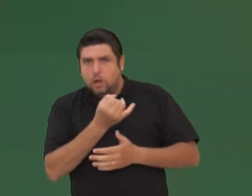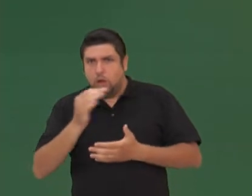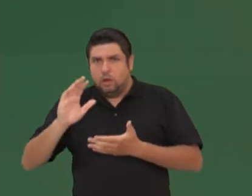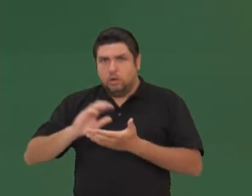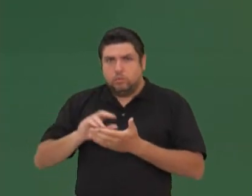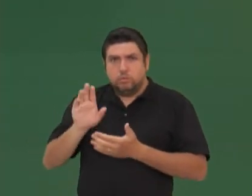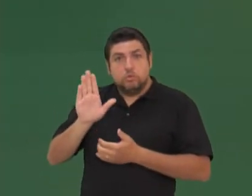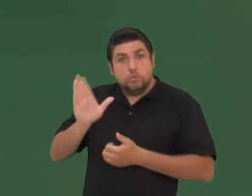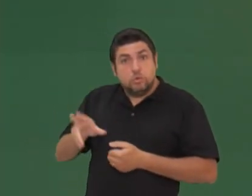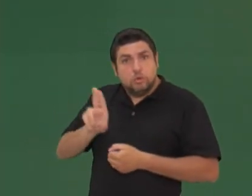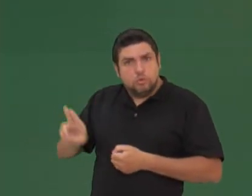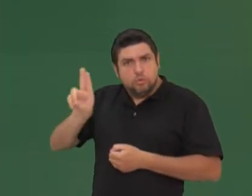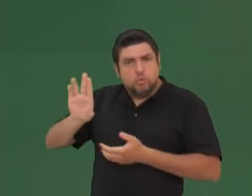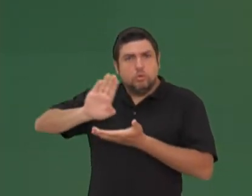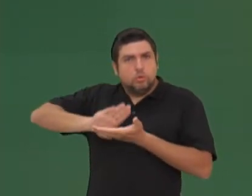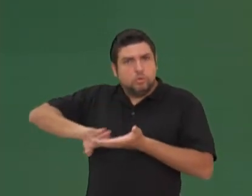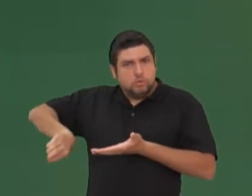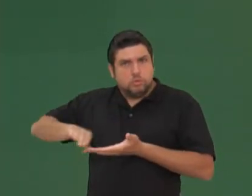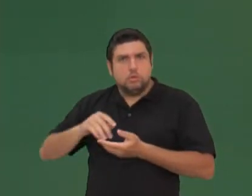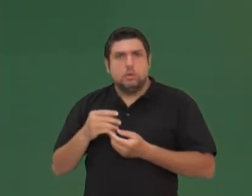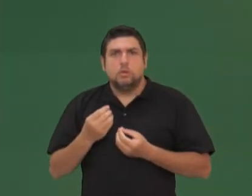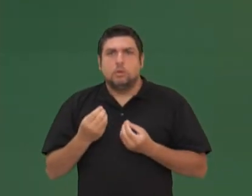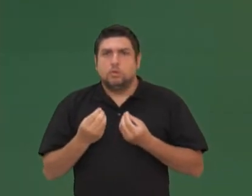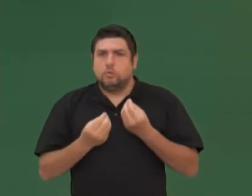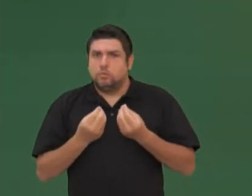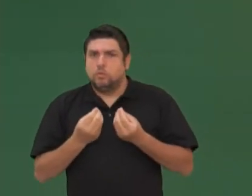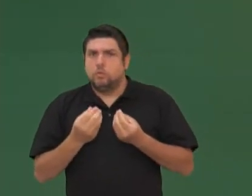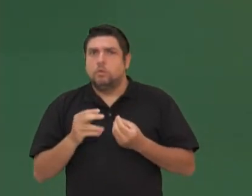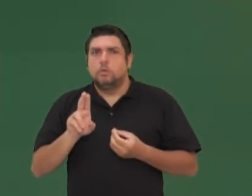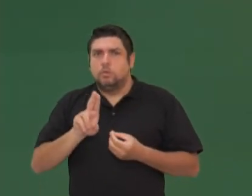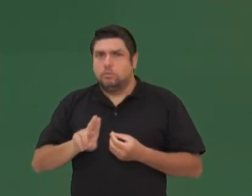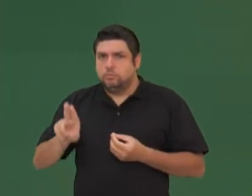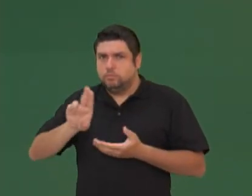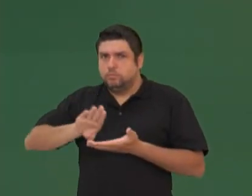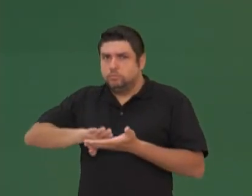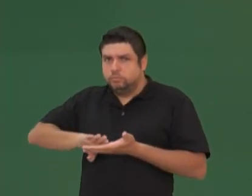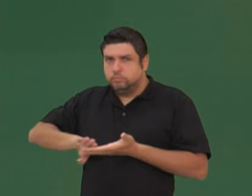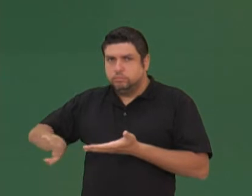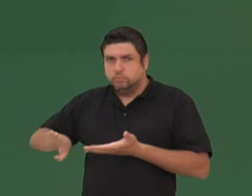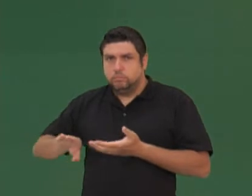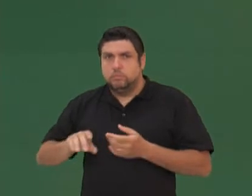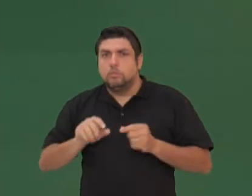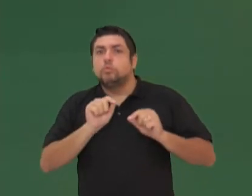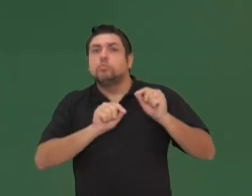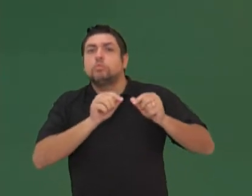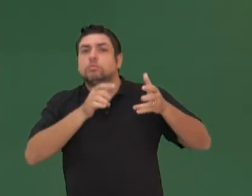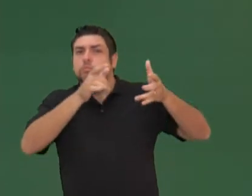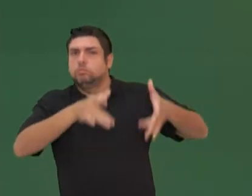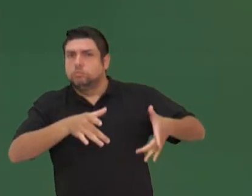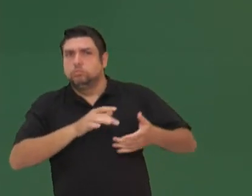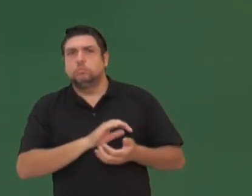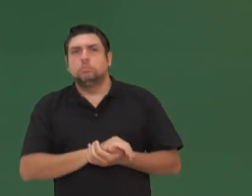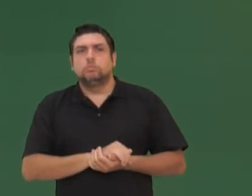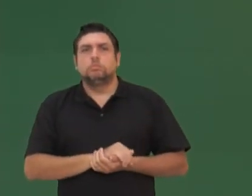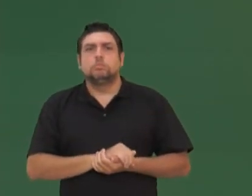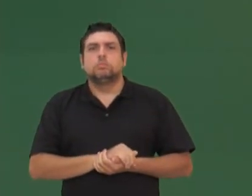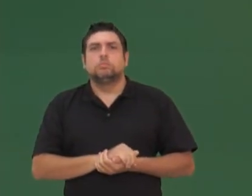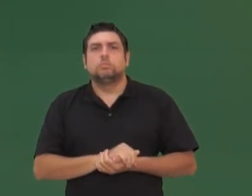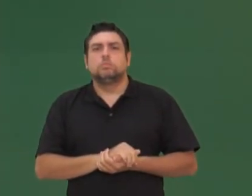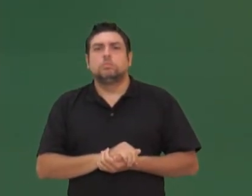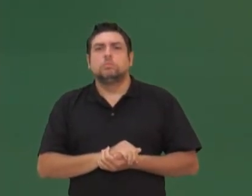anteriormente. Perfeito? Então, preste atenção que alguns nós já aplicamos. Vamos observar aqueles que restaram para nós.